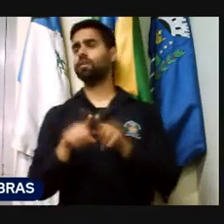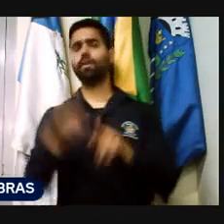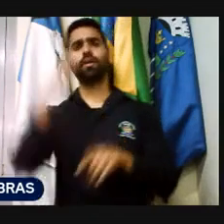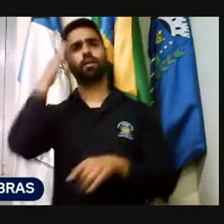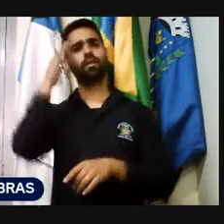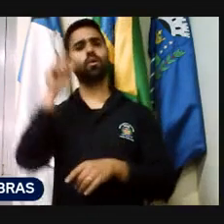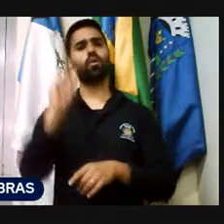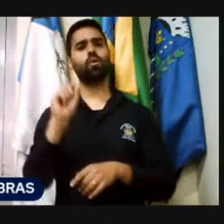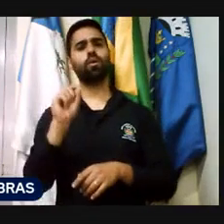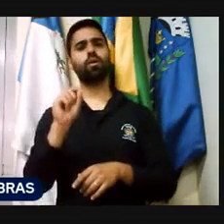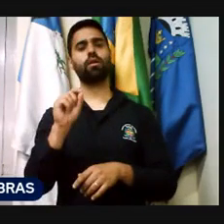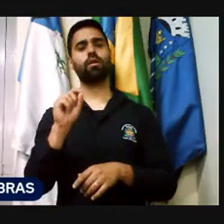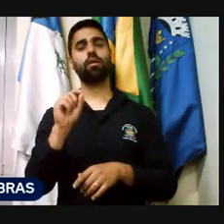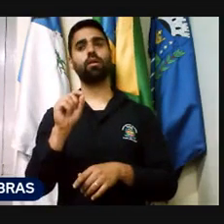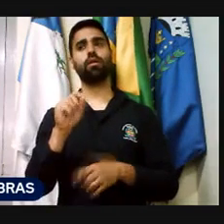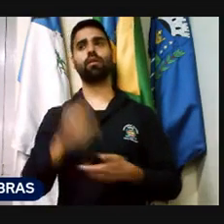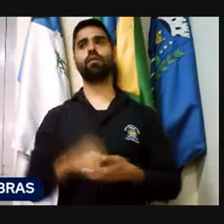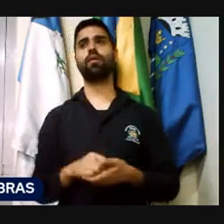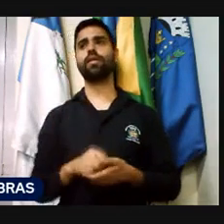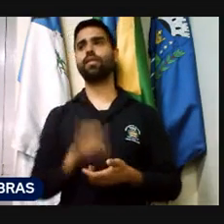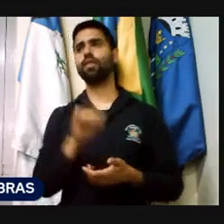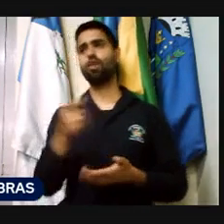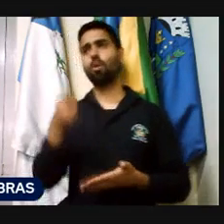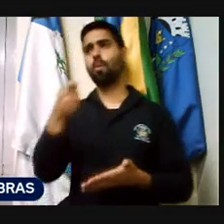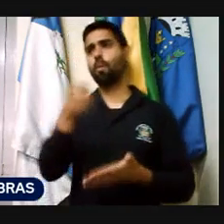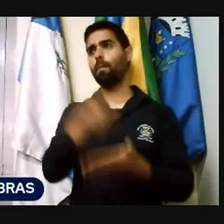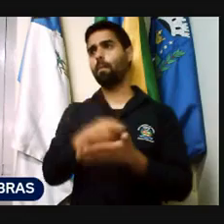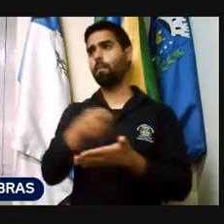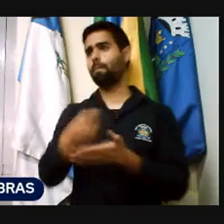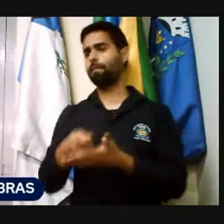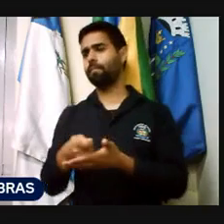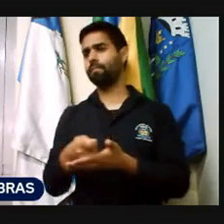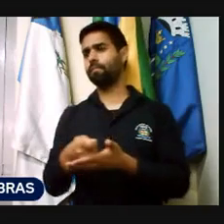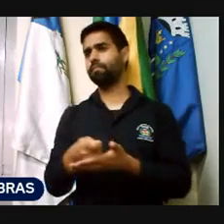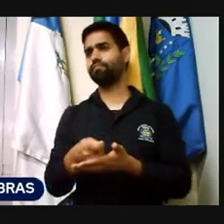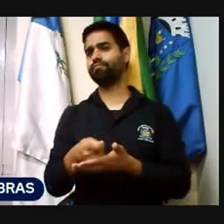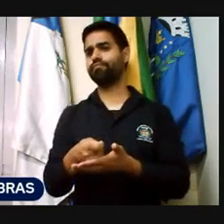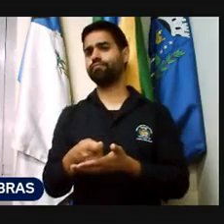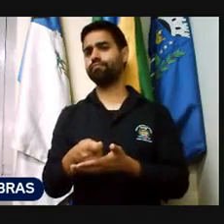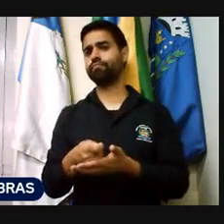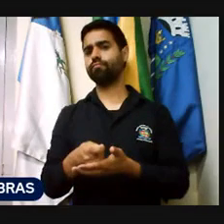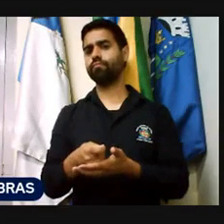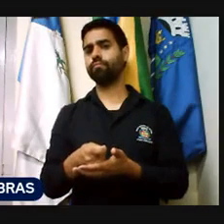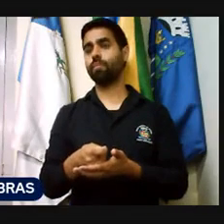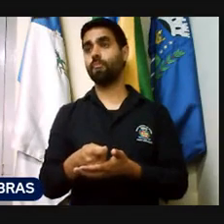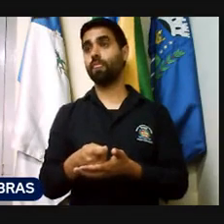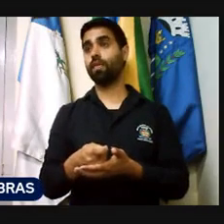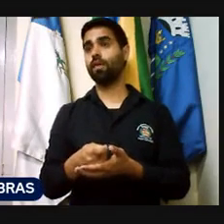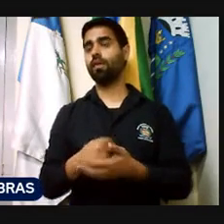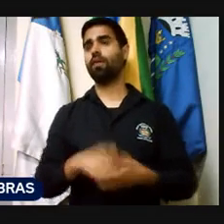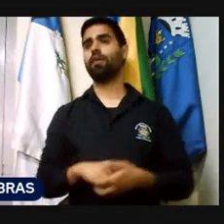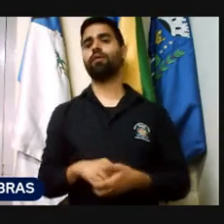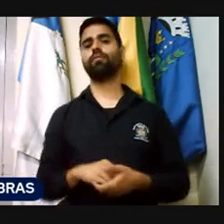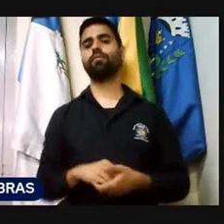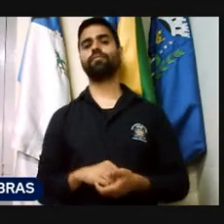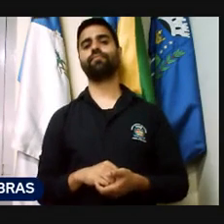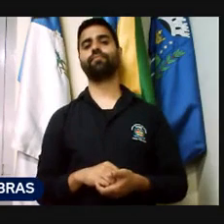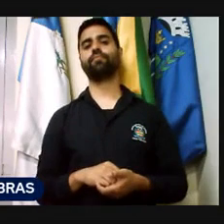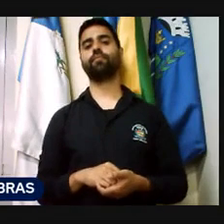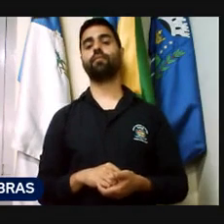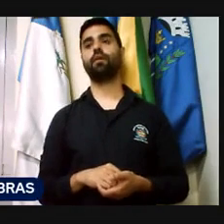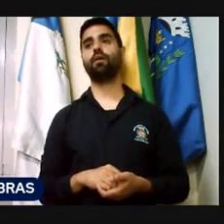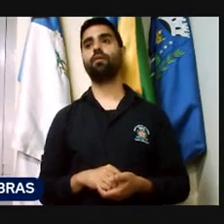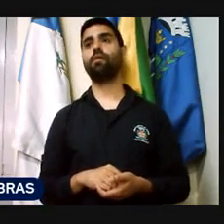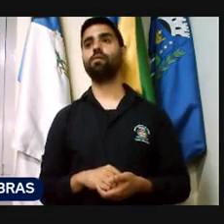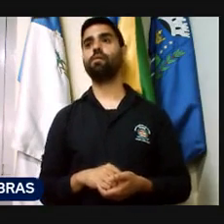entendimento, ao invés de estarmos pagando, embora eu tenha pago para que auxiliasse na confecção